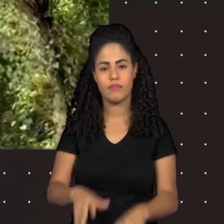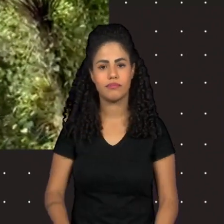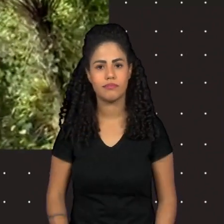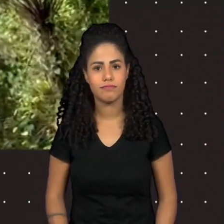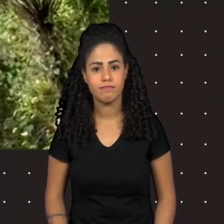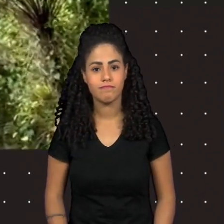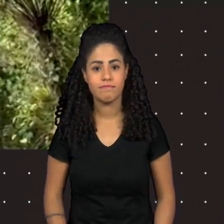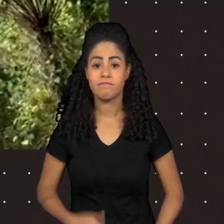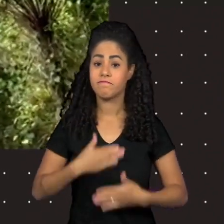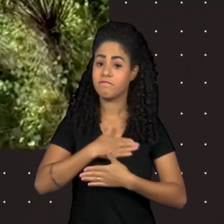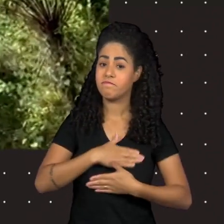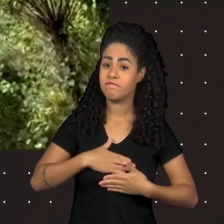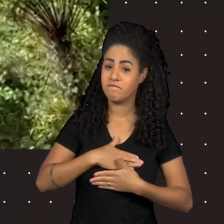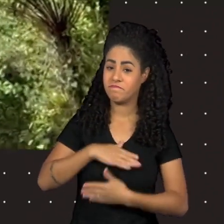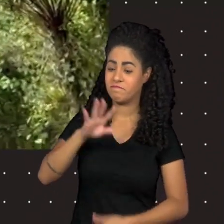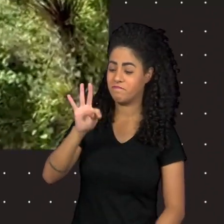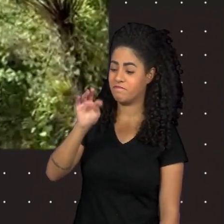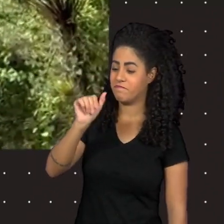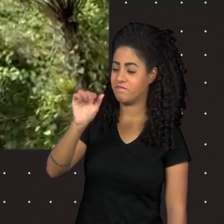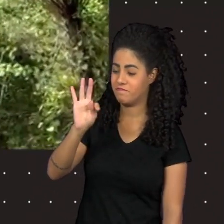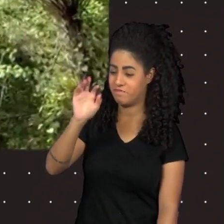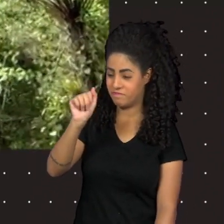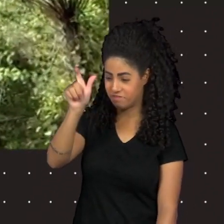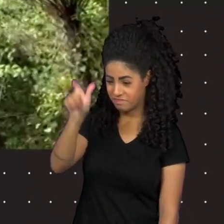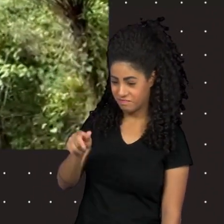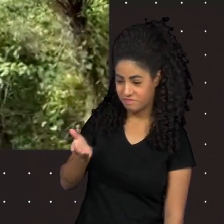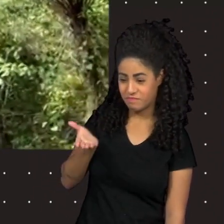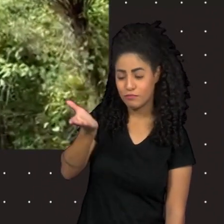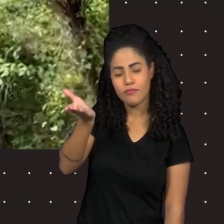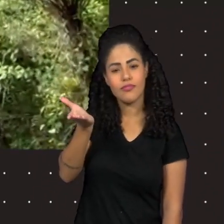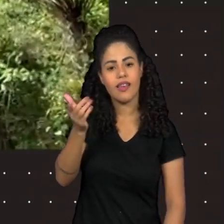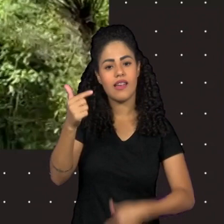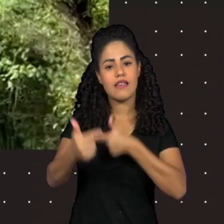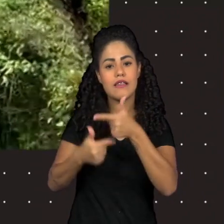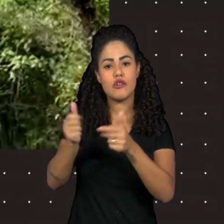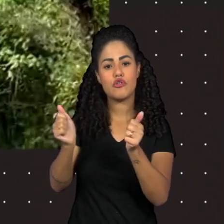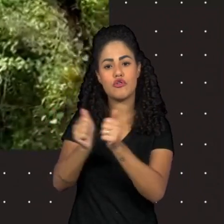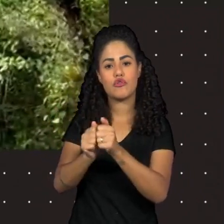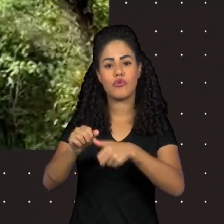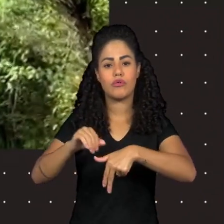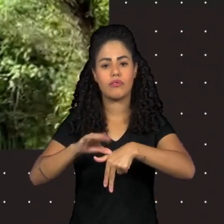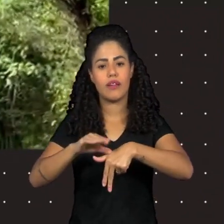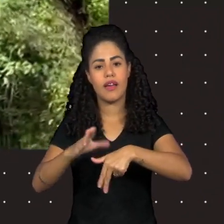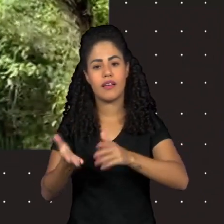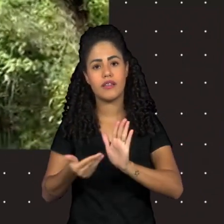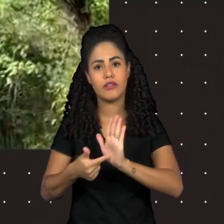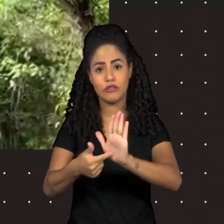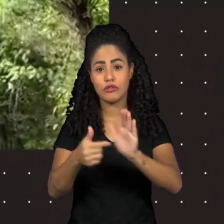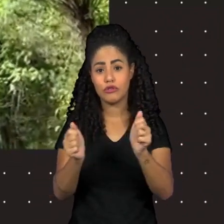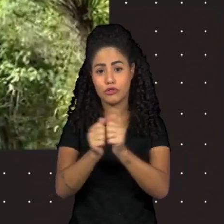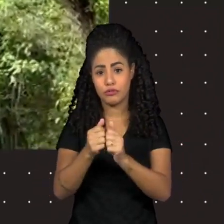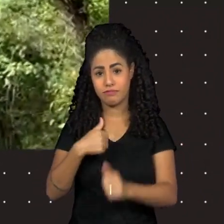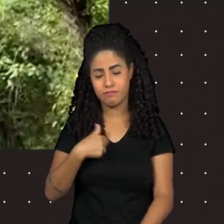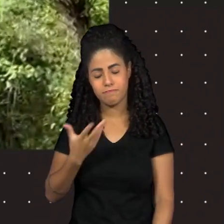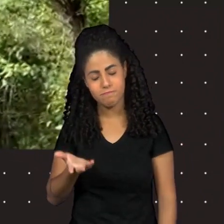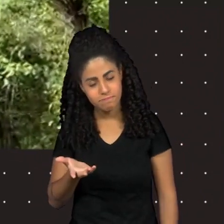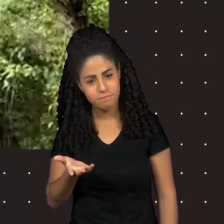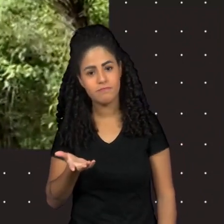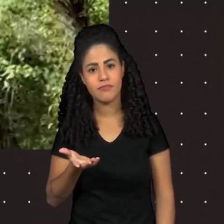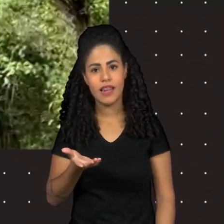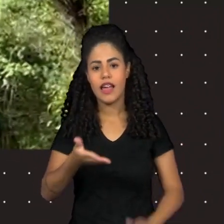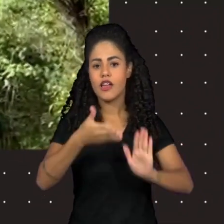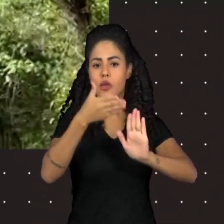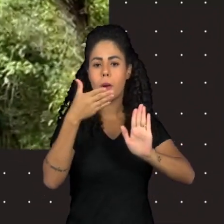falar sobre a Tata Amaral e o trabalho que nós desenvolvemos juntos aí na TV Cultura, o Trago Comigo. Ela veio com um